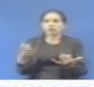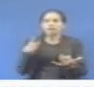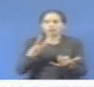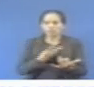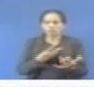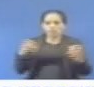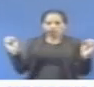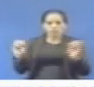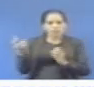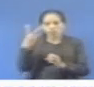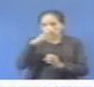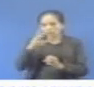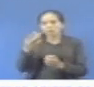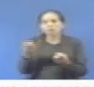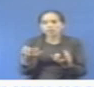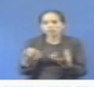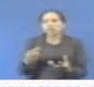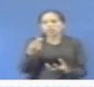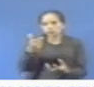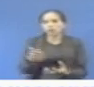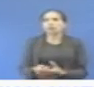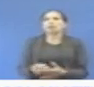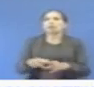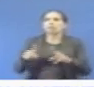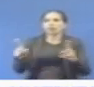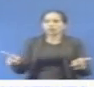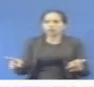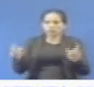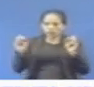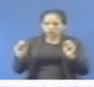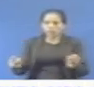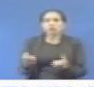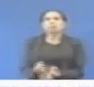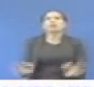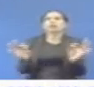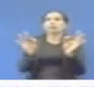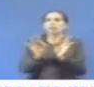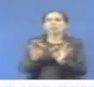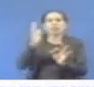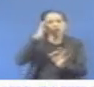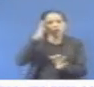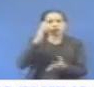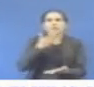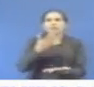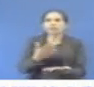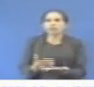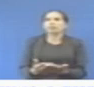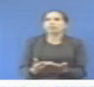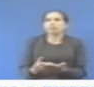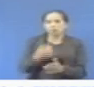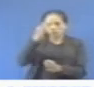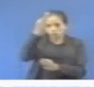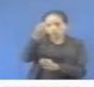valor, ninha Baraka nituan, mebe ida significativo teptebes, mas né, hanuin diak, ba